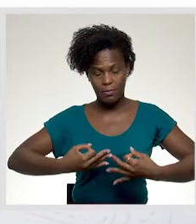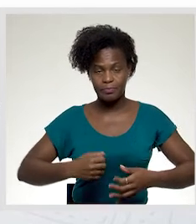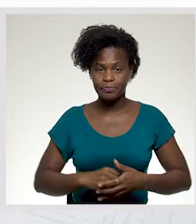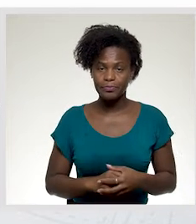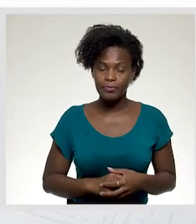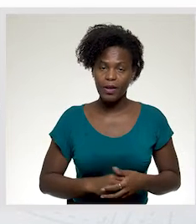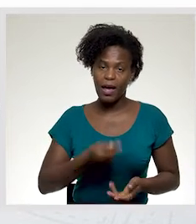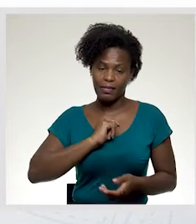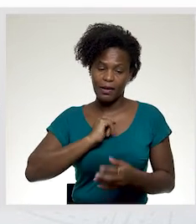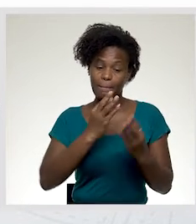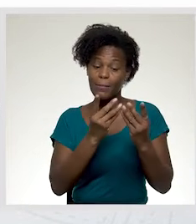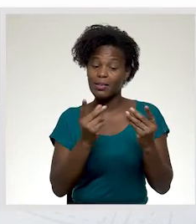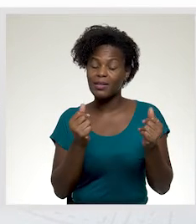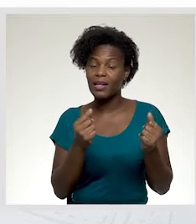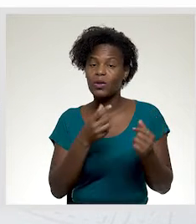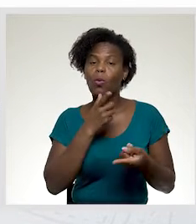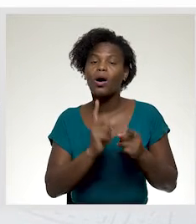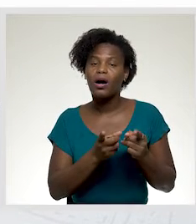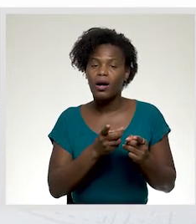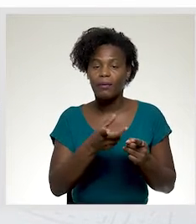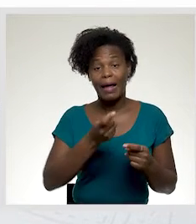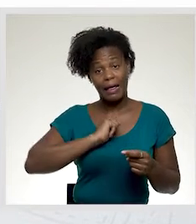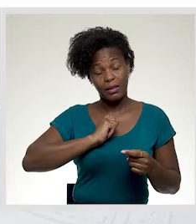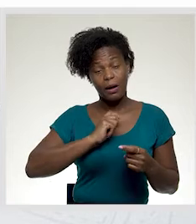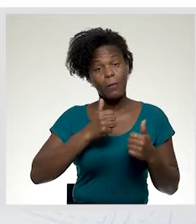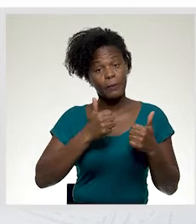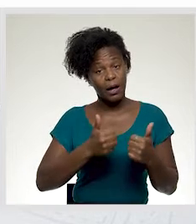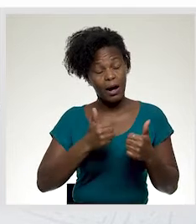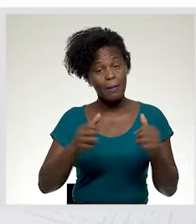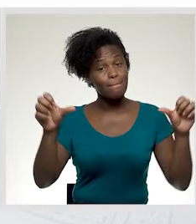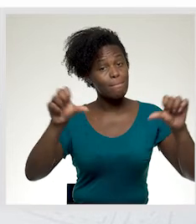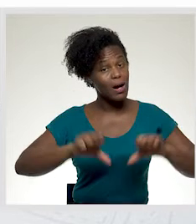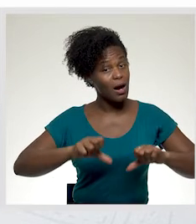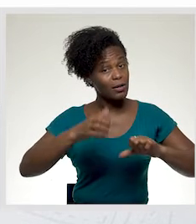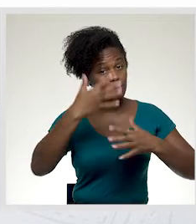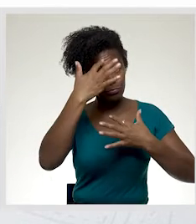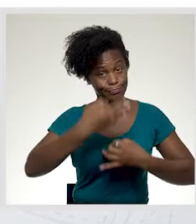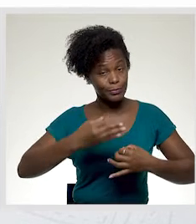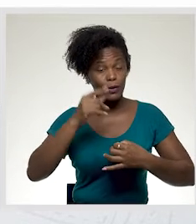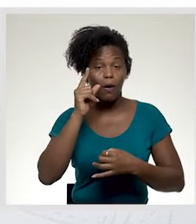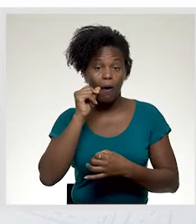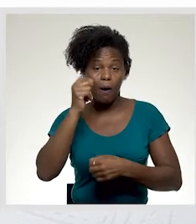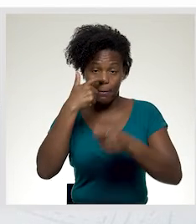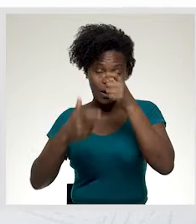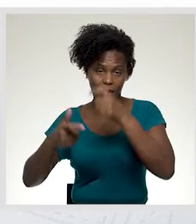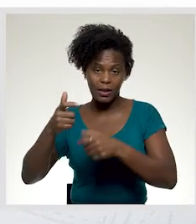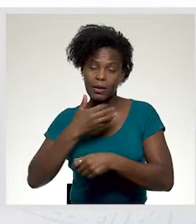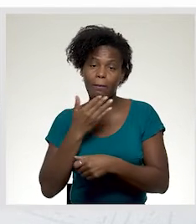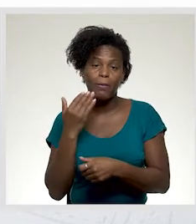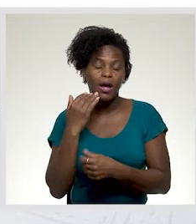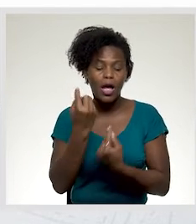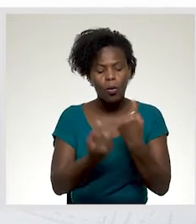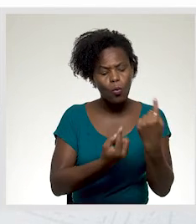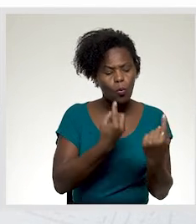A ética material é uma ética segundo a qual a bondade e a maldade da conduta humana depende